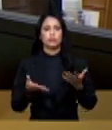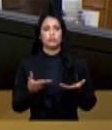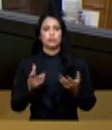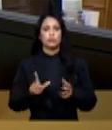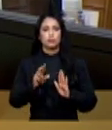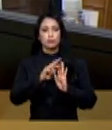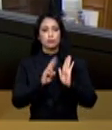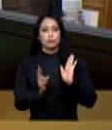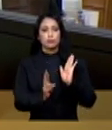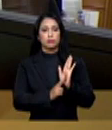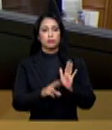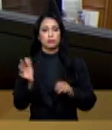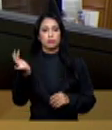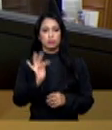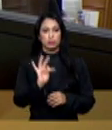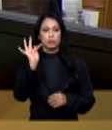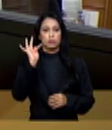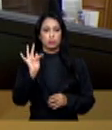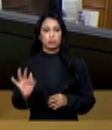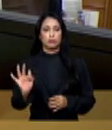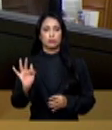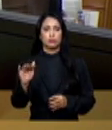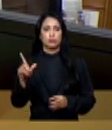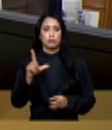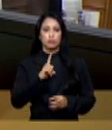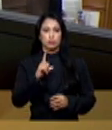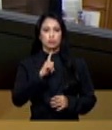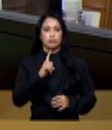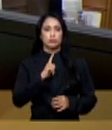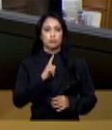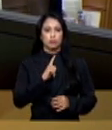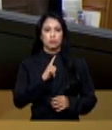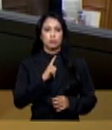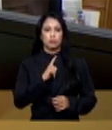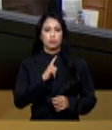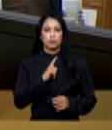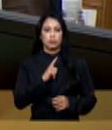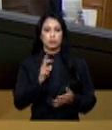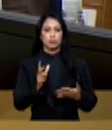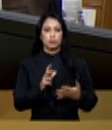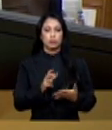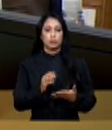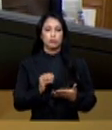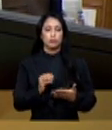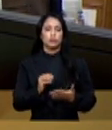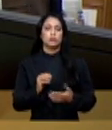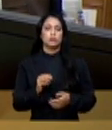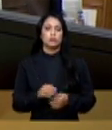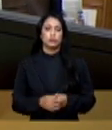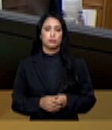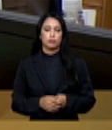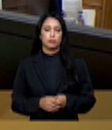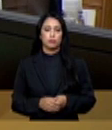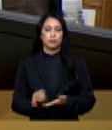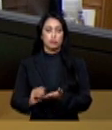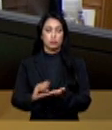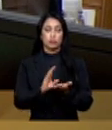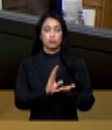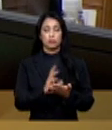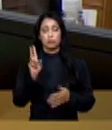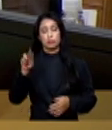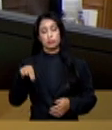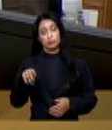mecanismos regulatórios federais para o alto intenção de recursos provenientes da união